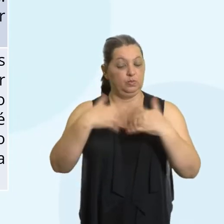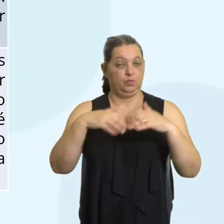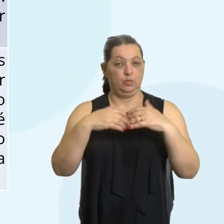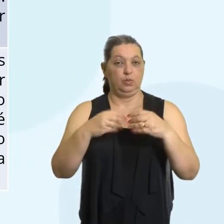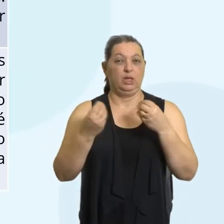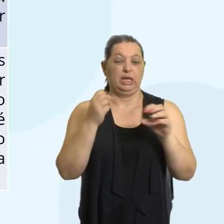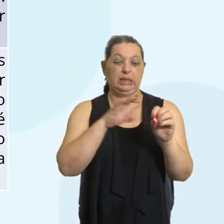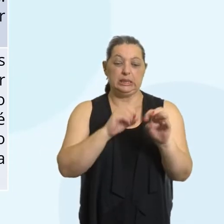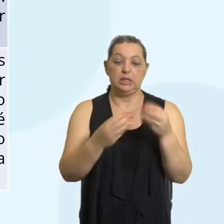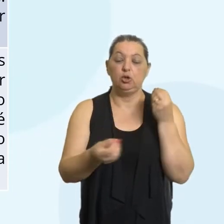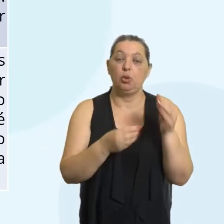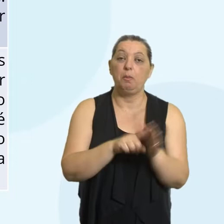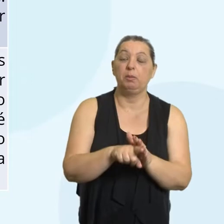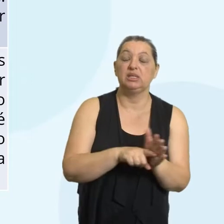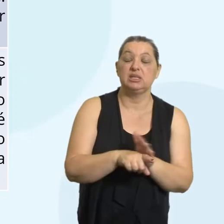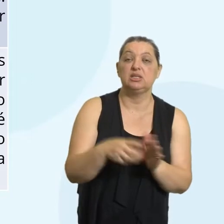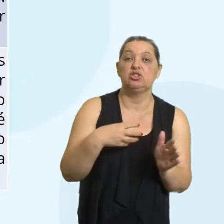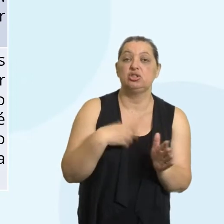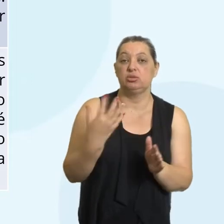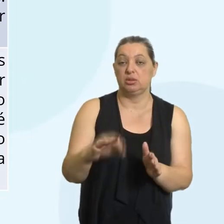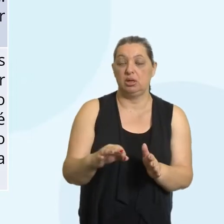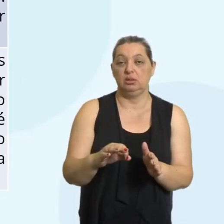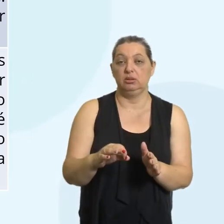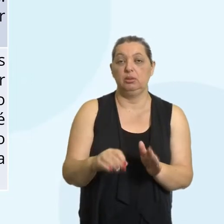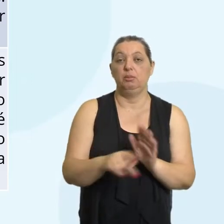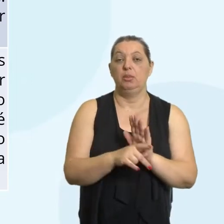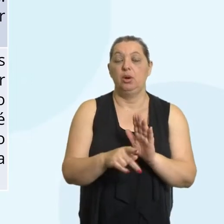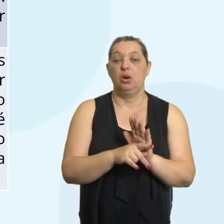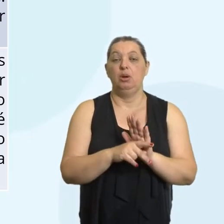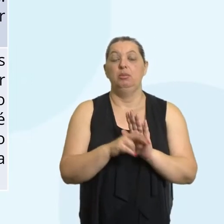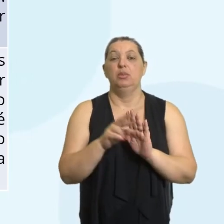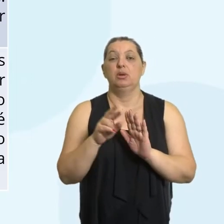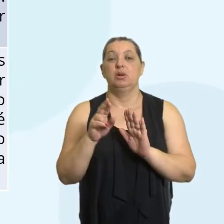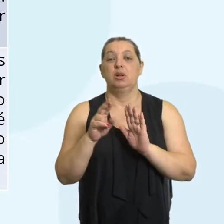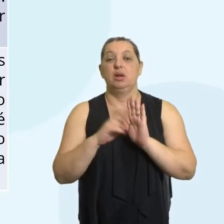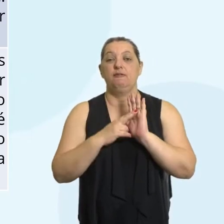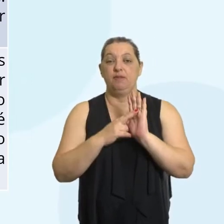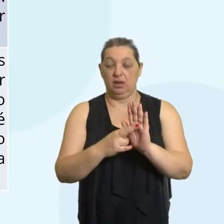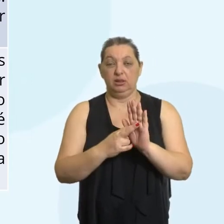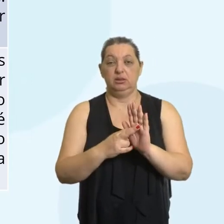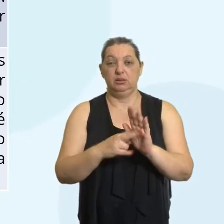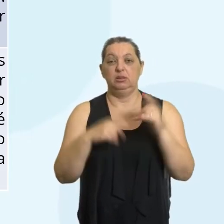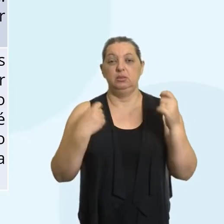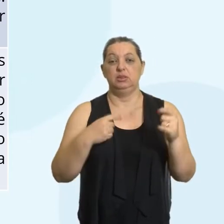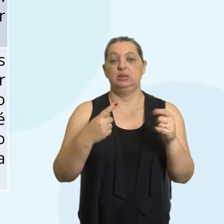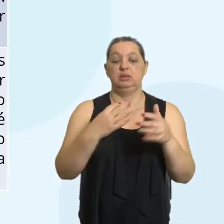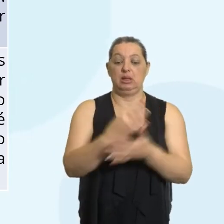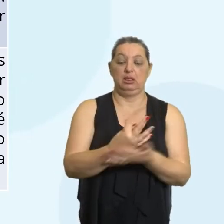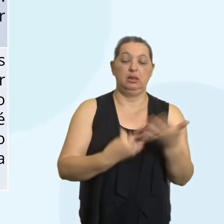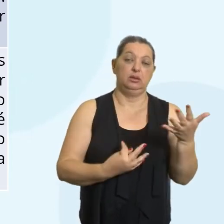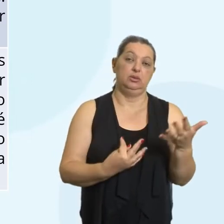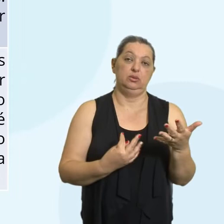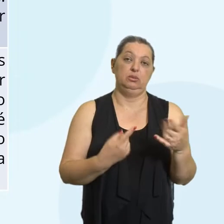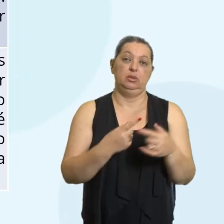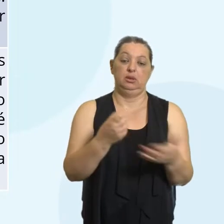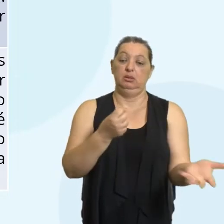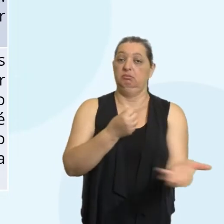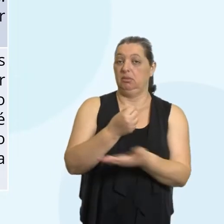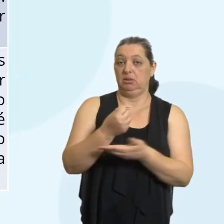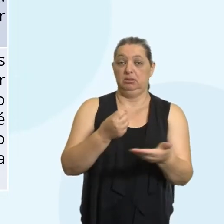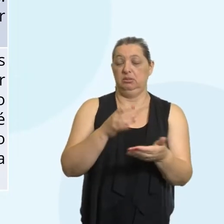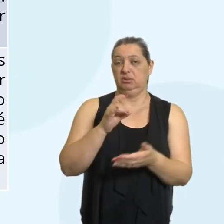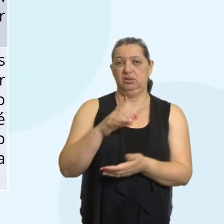ensinando ele só pesquisar Direito com referências né ela tem que ser baseado em texto ele não pode tirar uma ideia